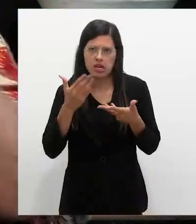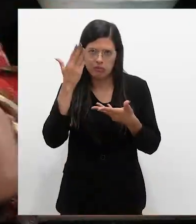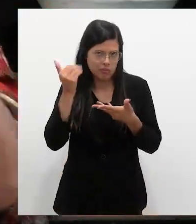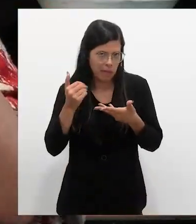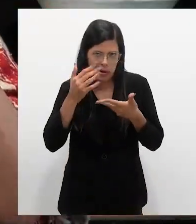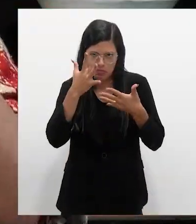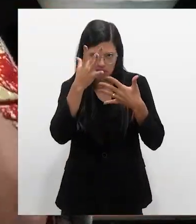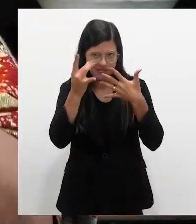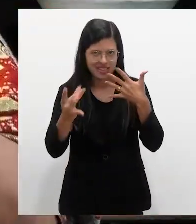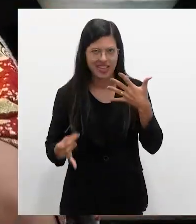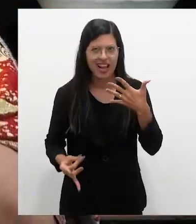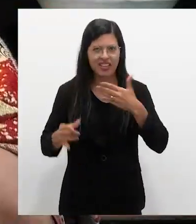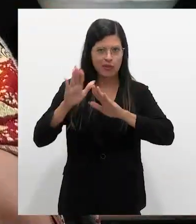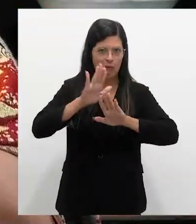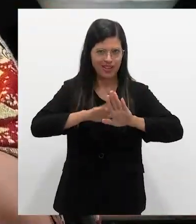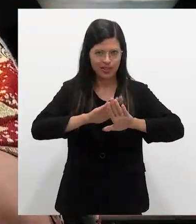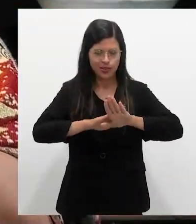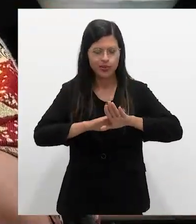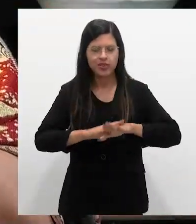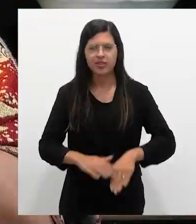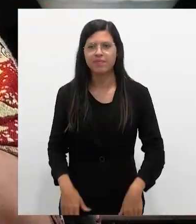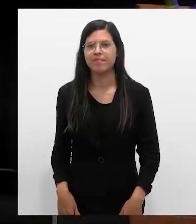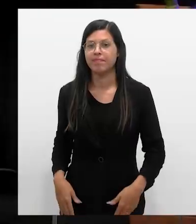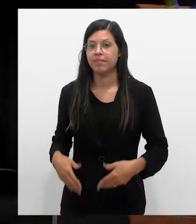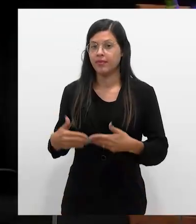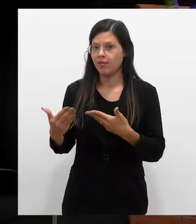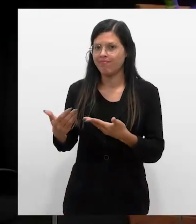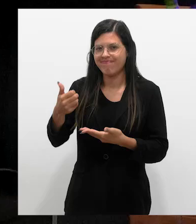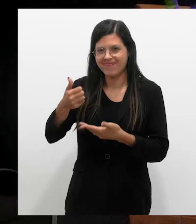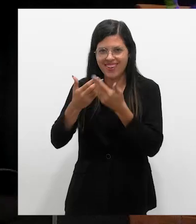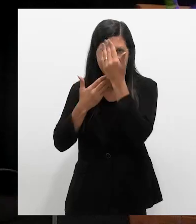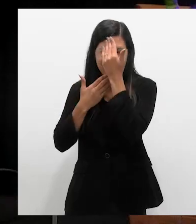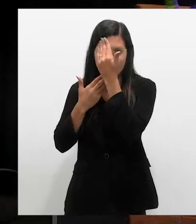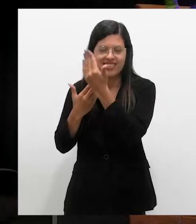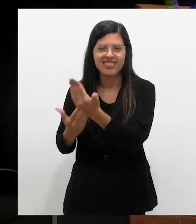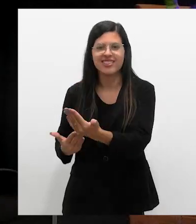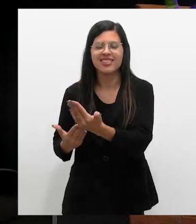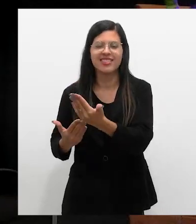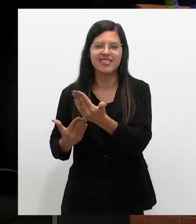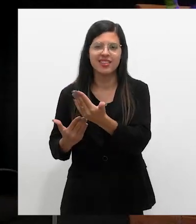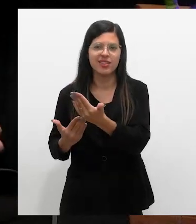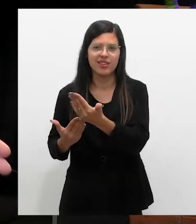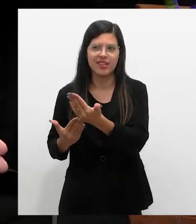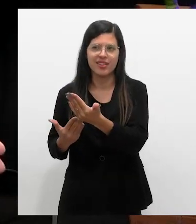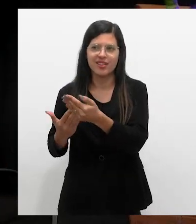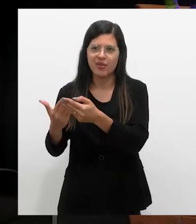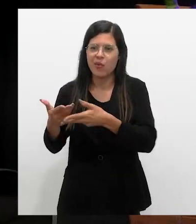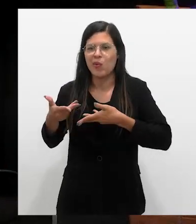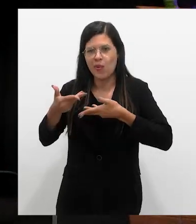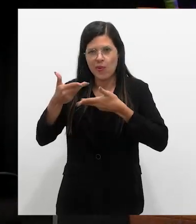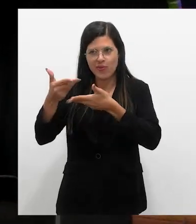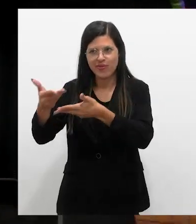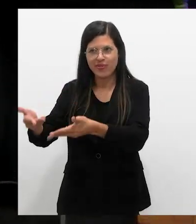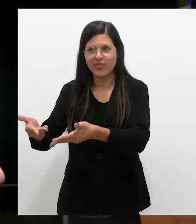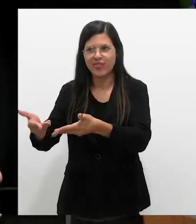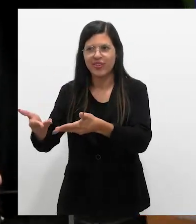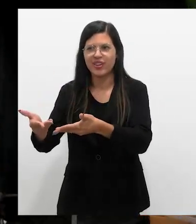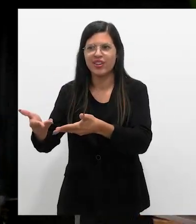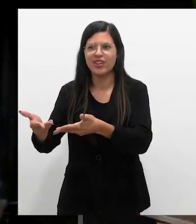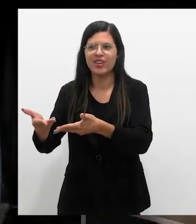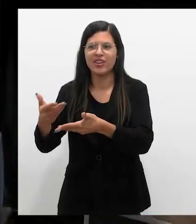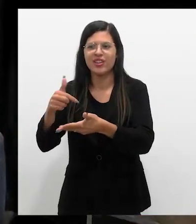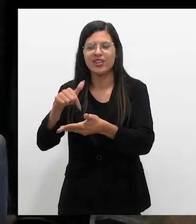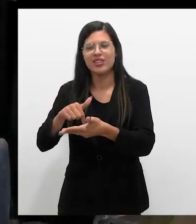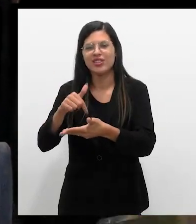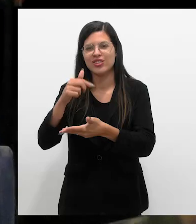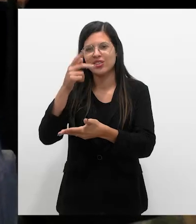queria saber isso tudo. Pode Bastidores. Bastidores. Primeiro, agradecer o seu caríssimo convite do jornalista